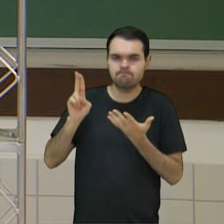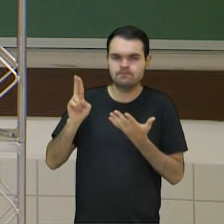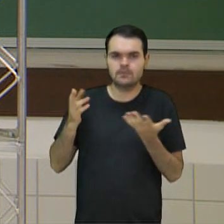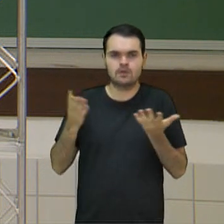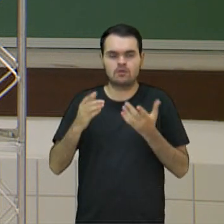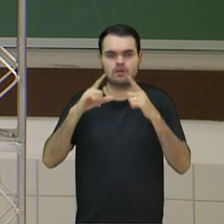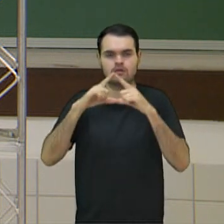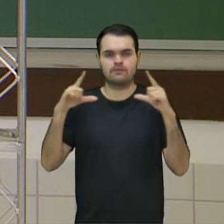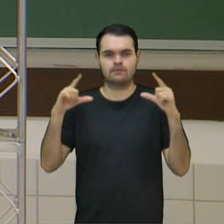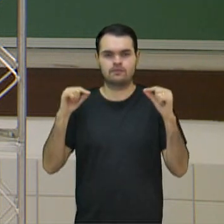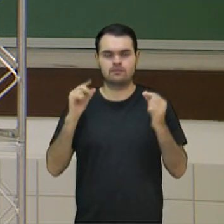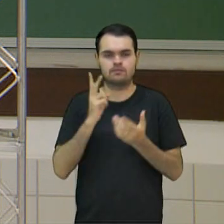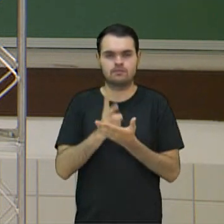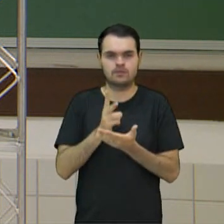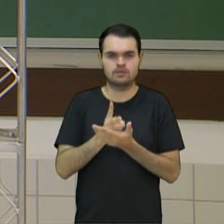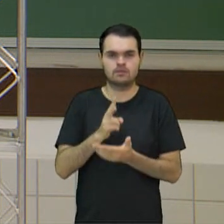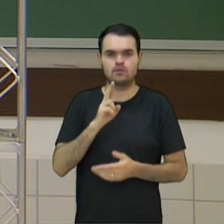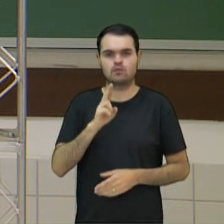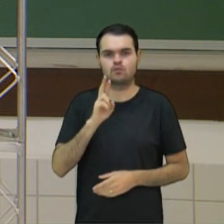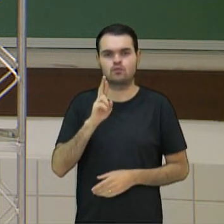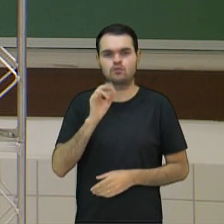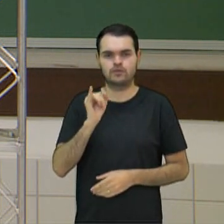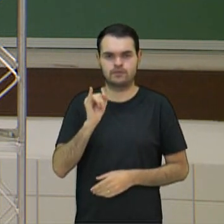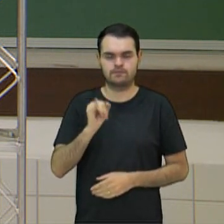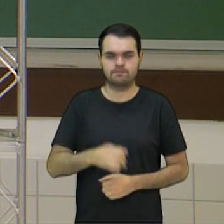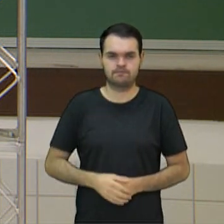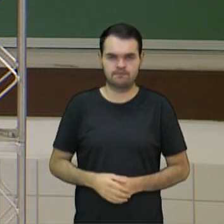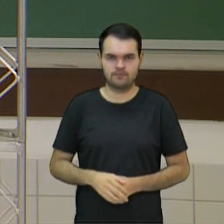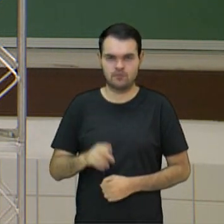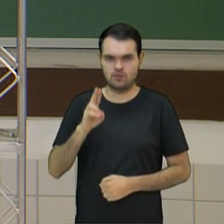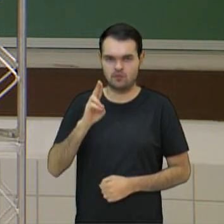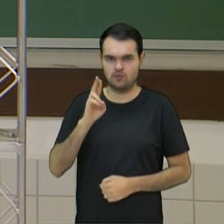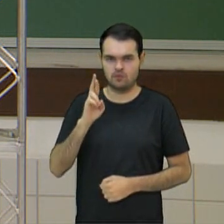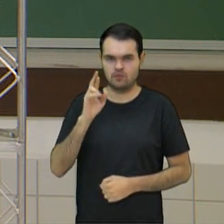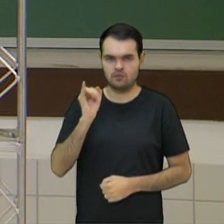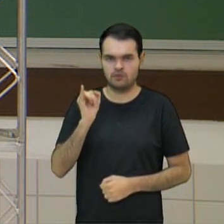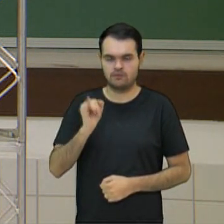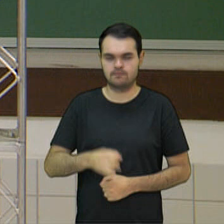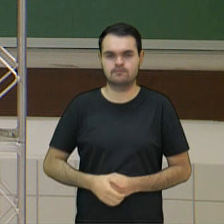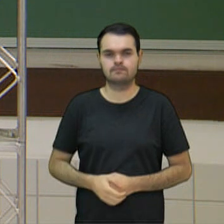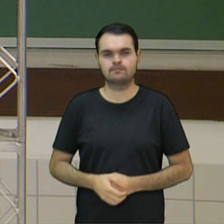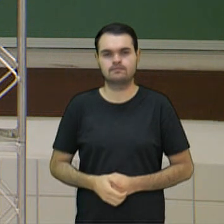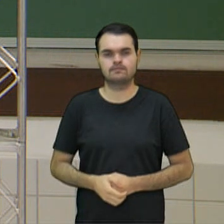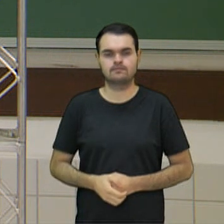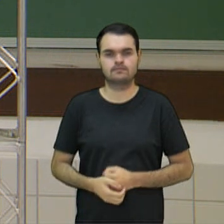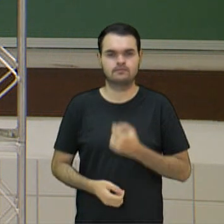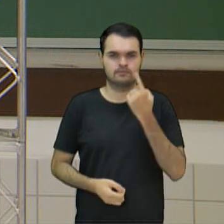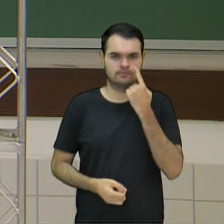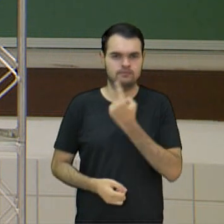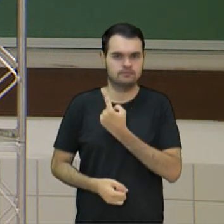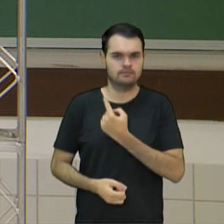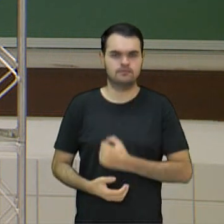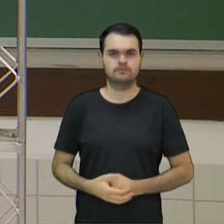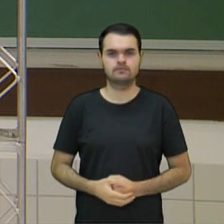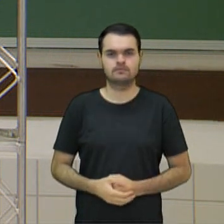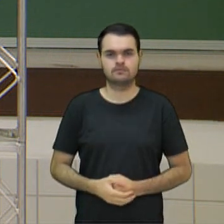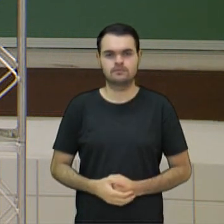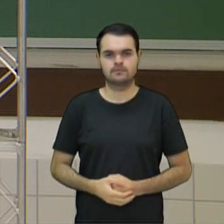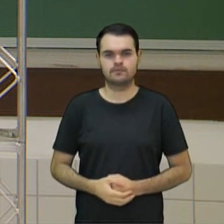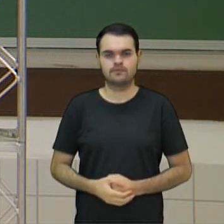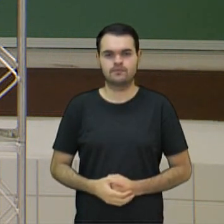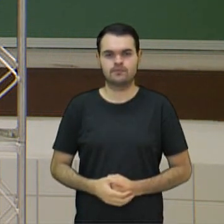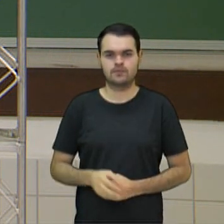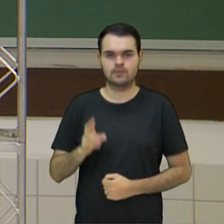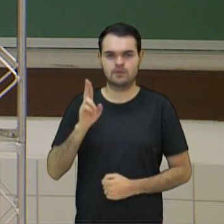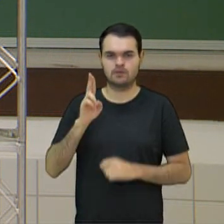fórmula da primeira lei de Ohm, né? O URI, né? Então, vamos ver aqui, ó. A